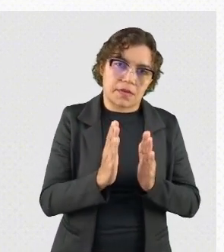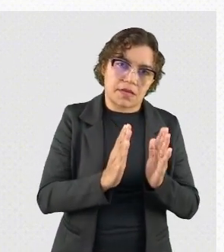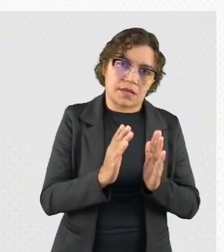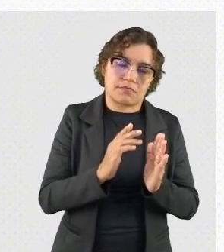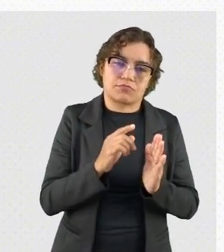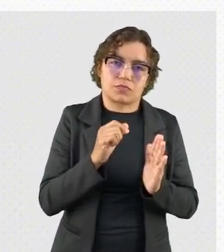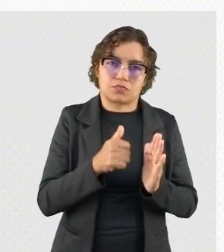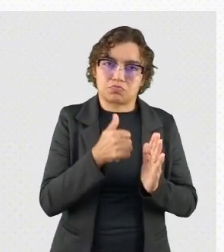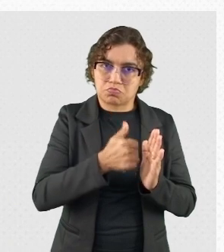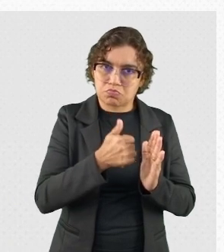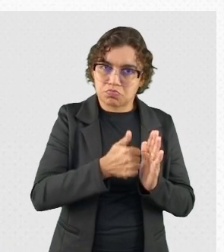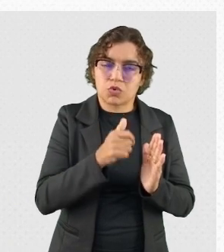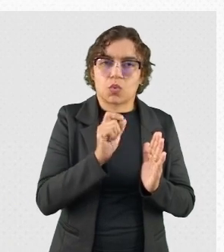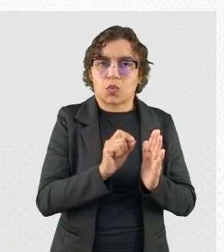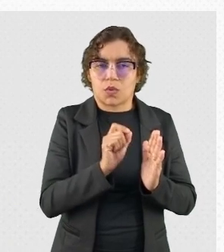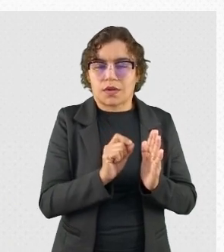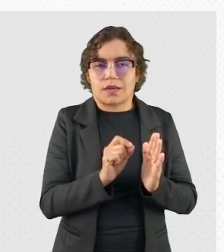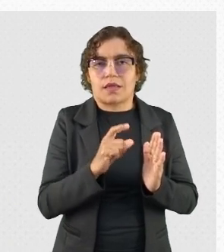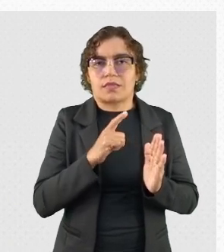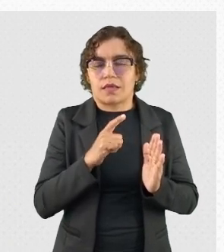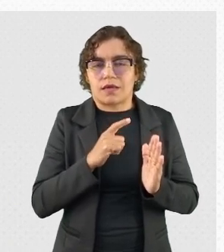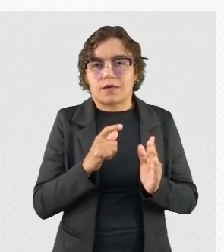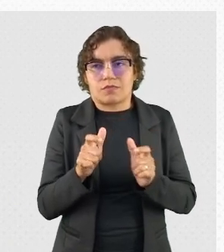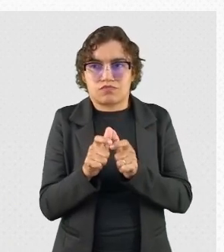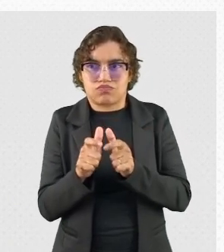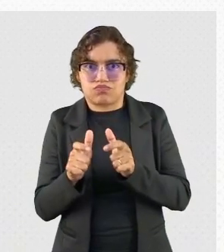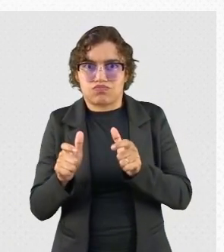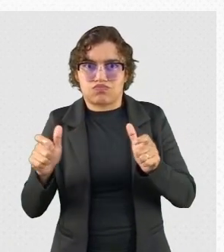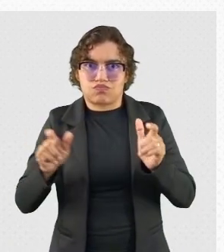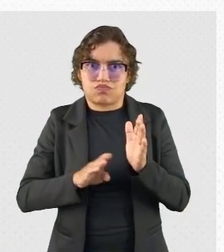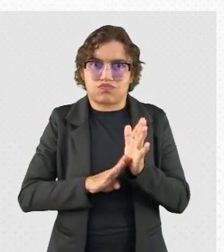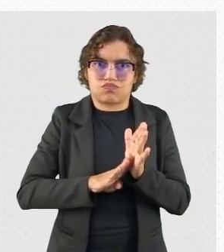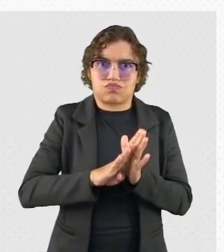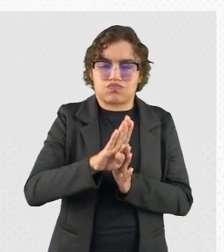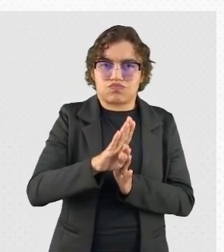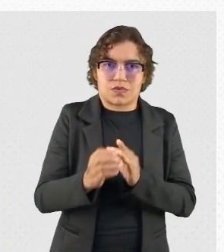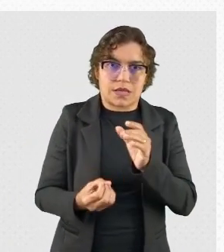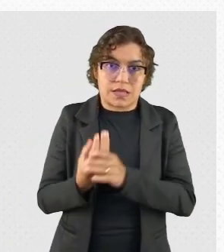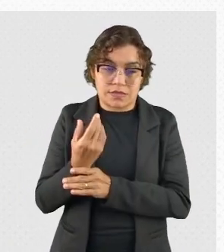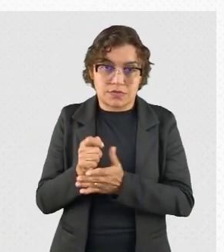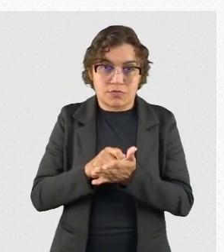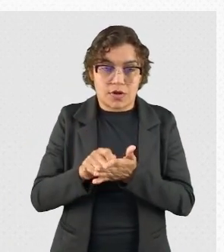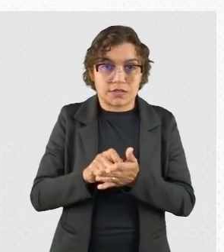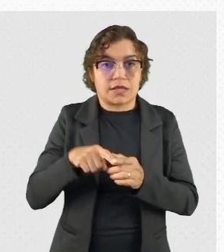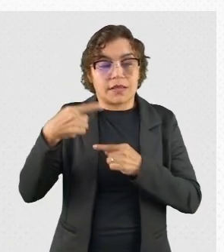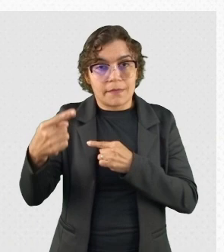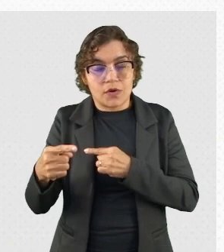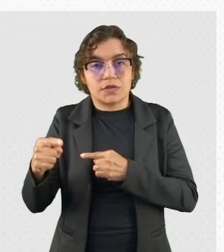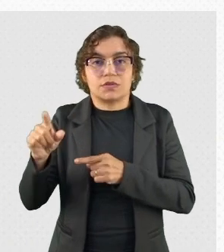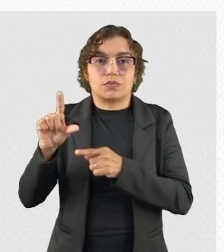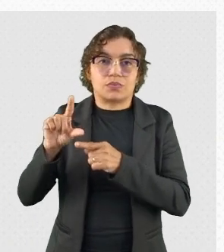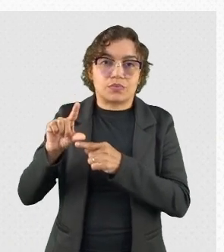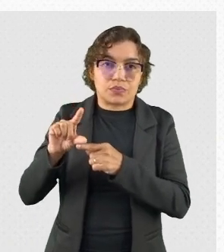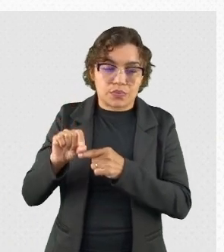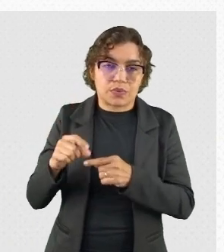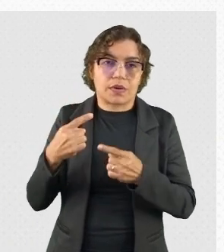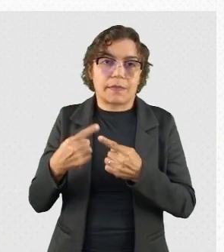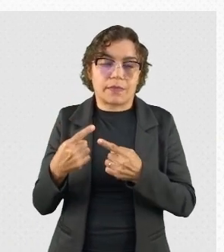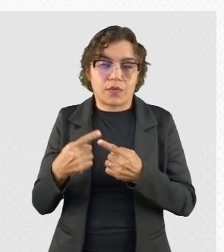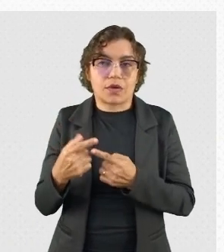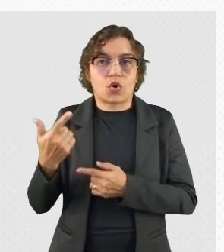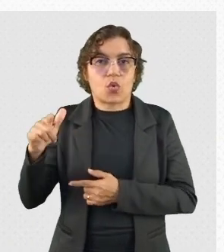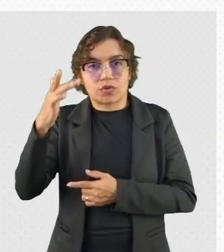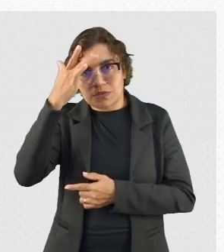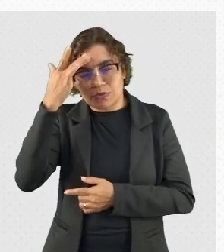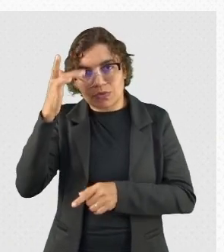uma fase de expansão da produção da borracha, mas também você tem uma fase de declínio, por conta exatamente da concorrência com os países